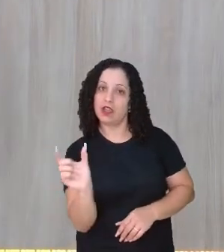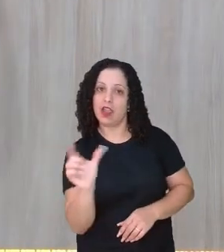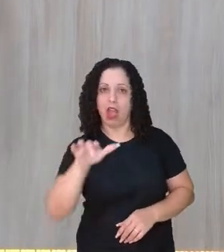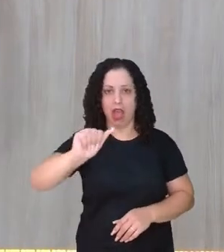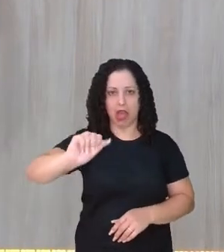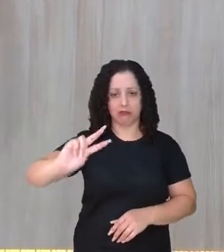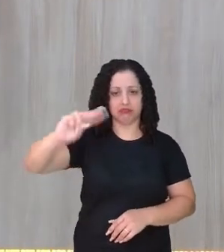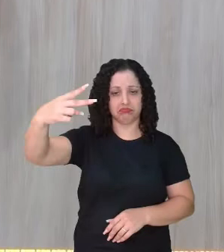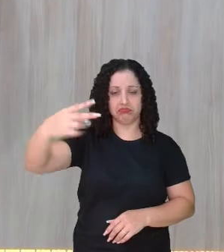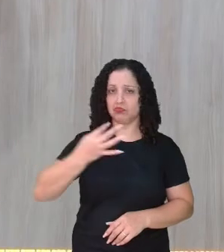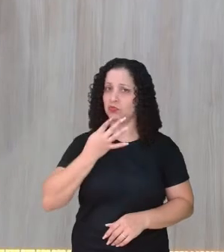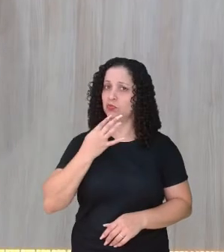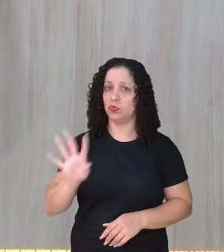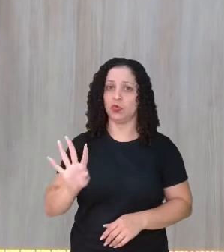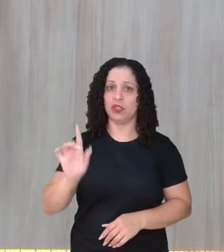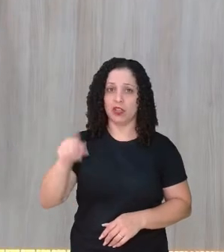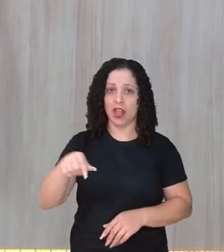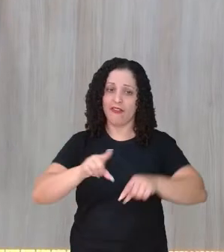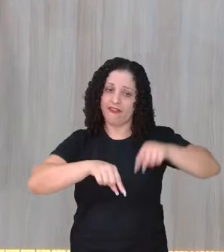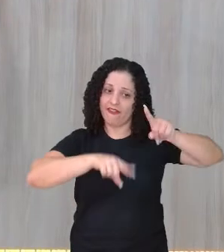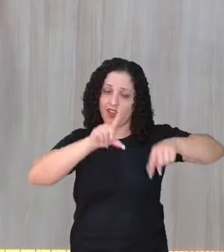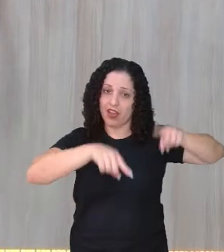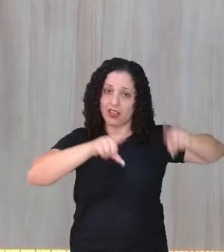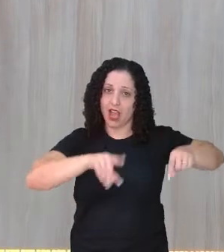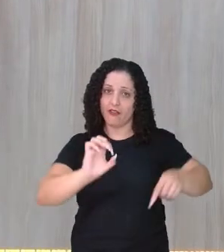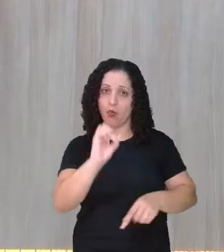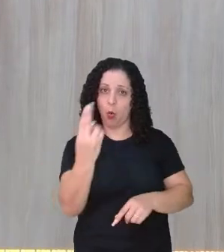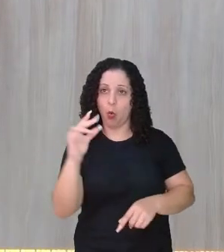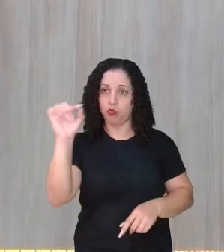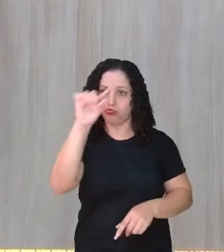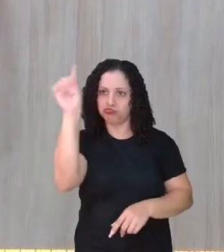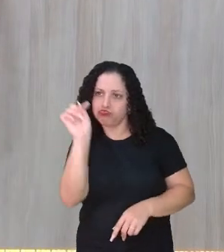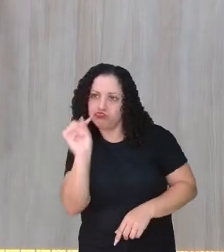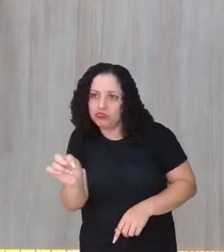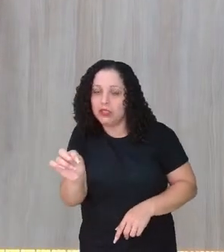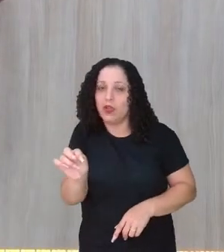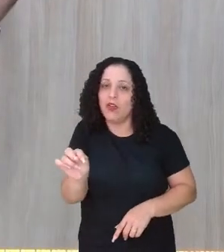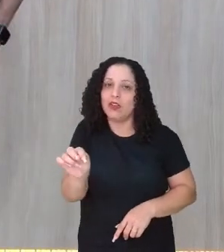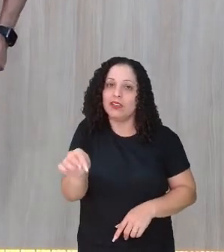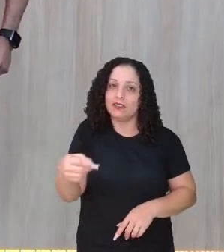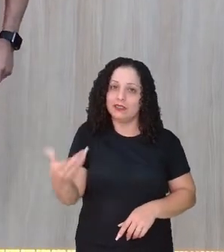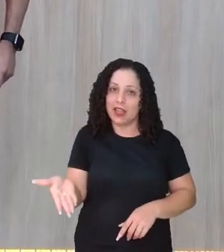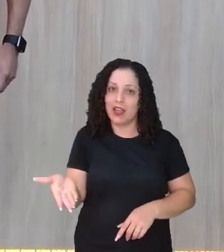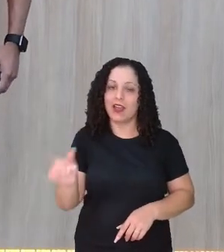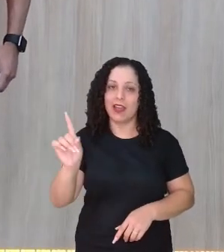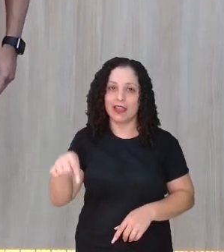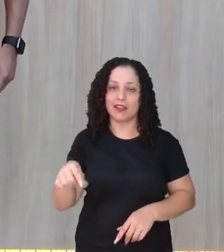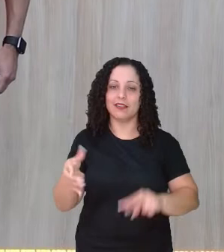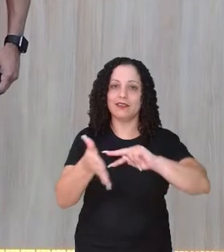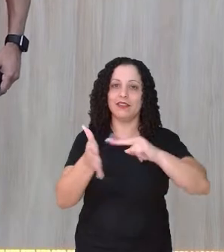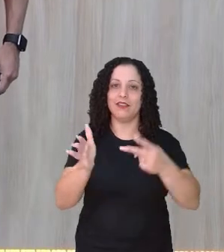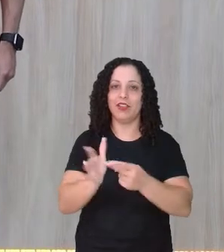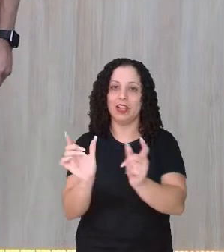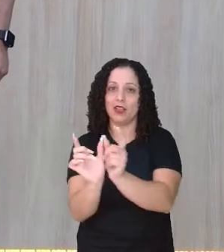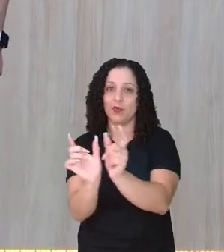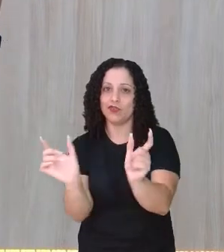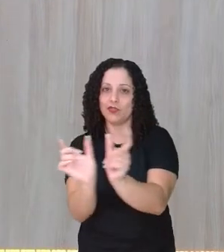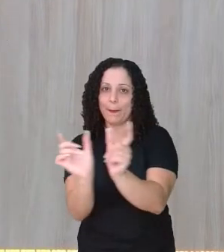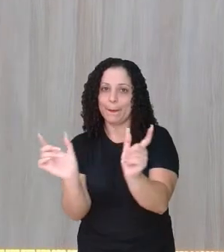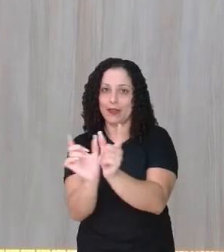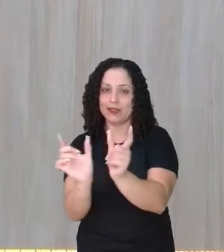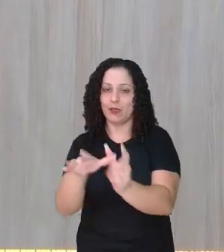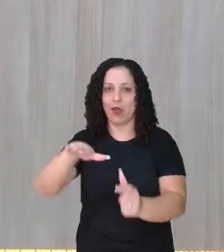desconhecido, que é chamado de variável ou incógnita, tá? Eu tenho aí uma expressão, o quê? Uma